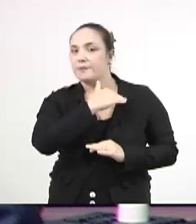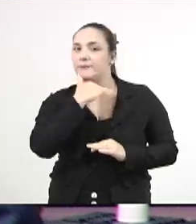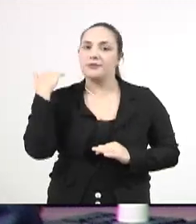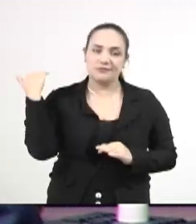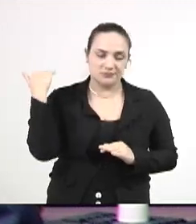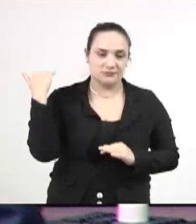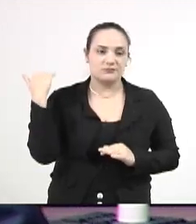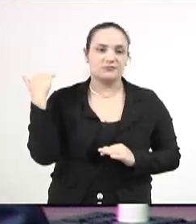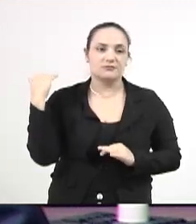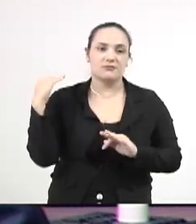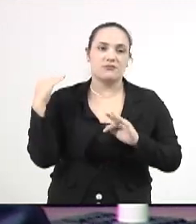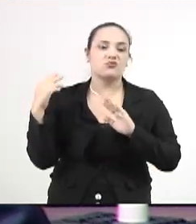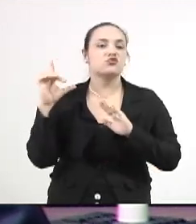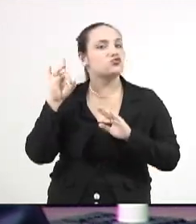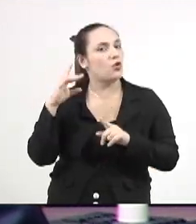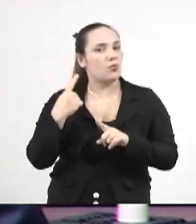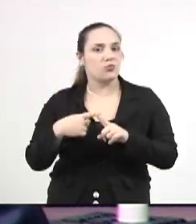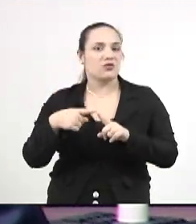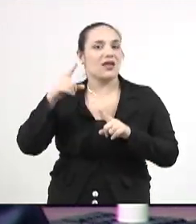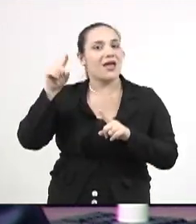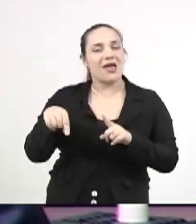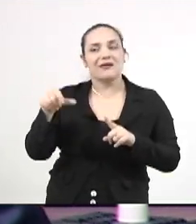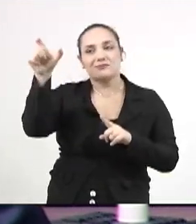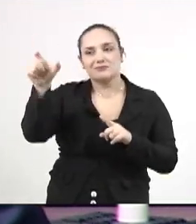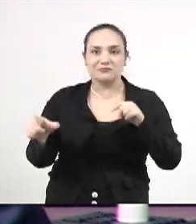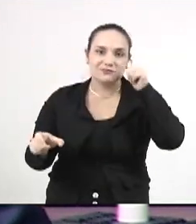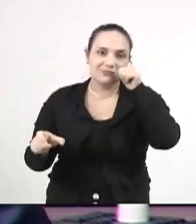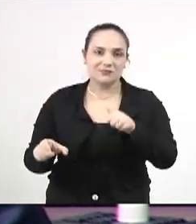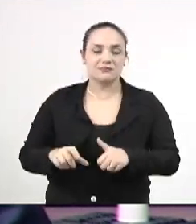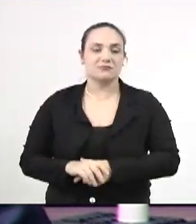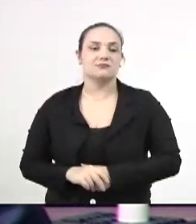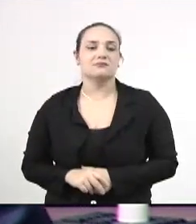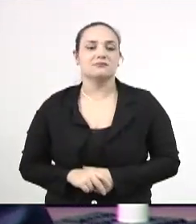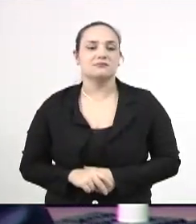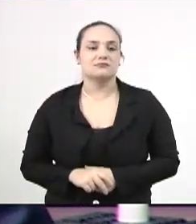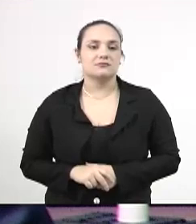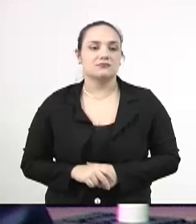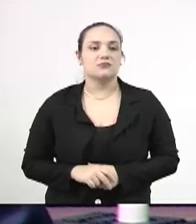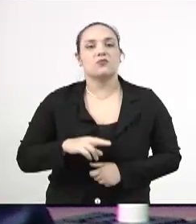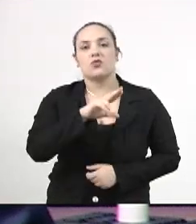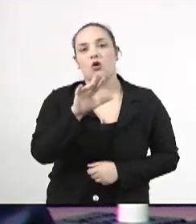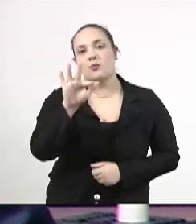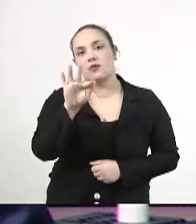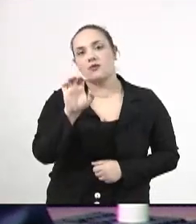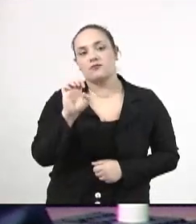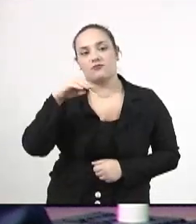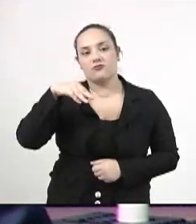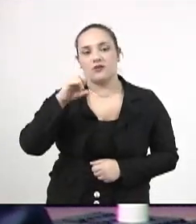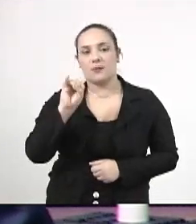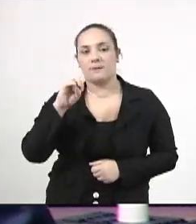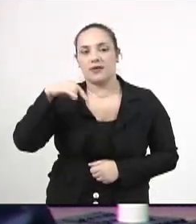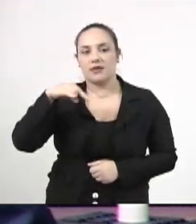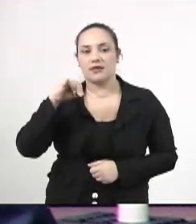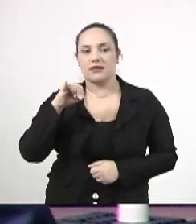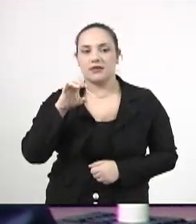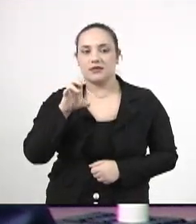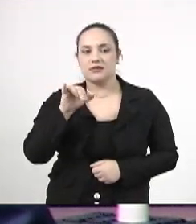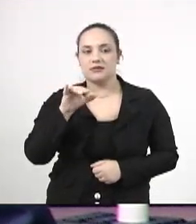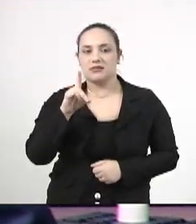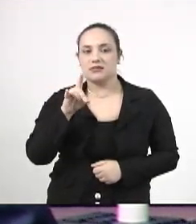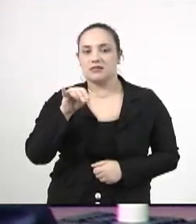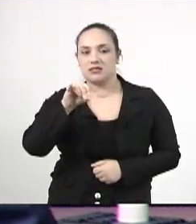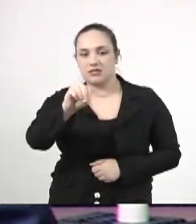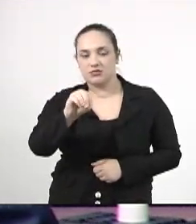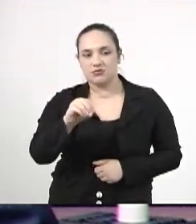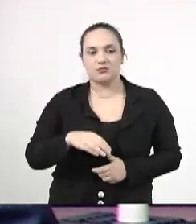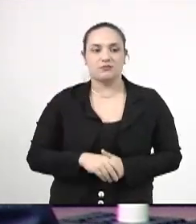mortas pelo fato de serem mulheres, né? Que é chamado feminicídio. As agressões em contexto